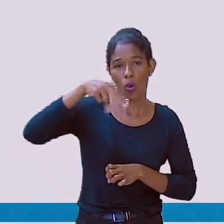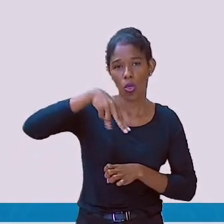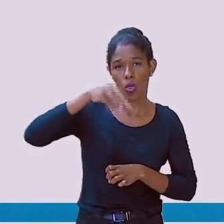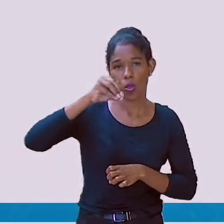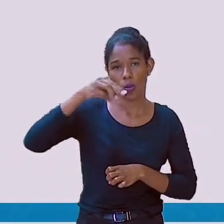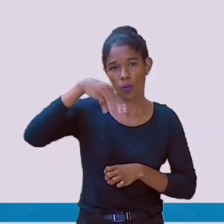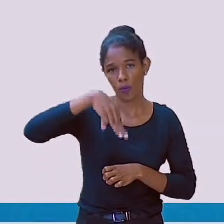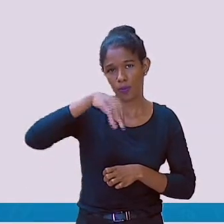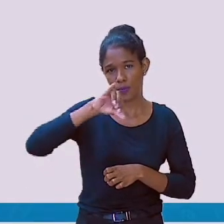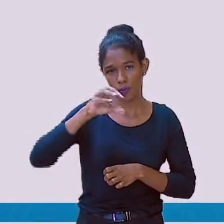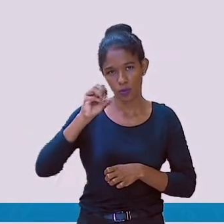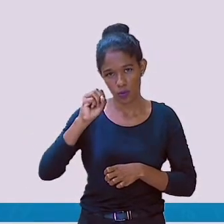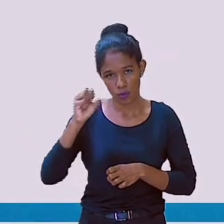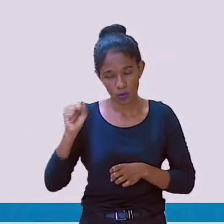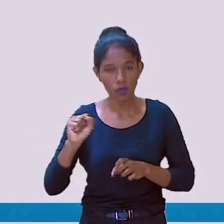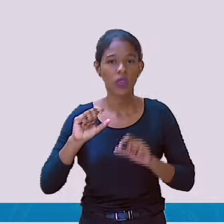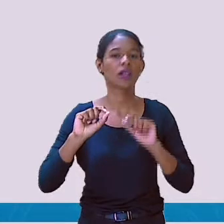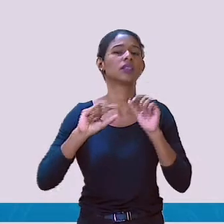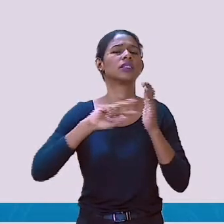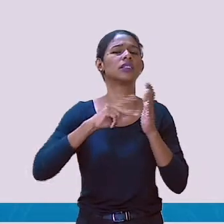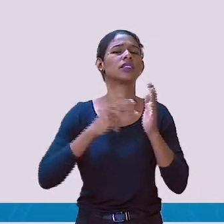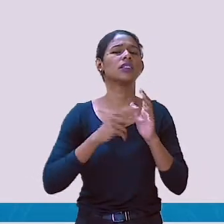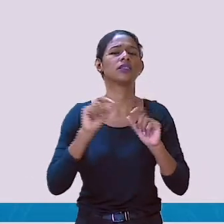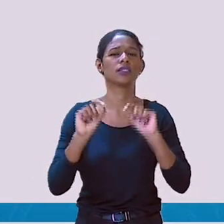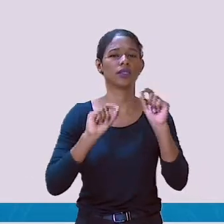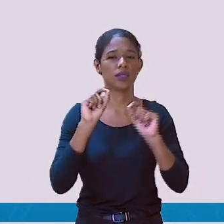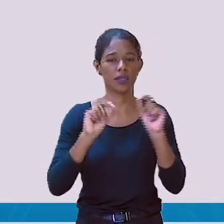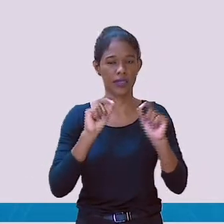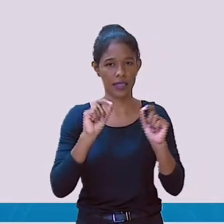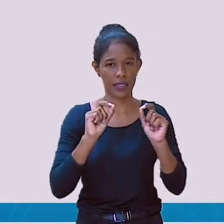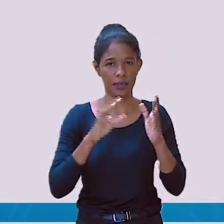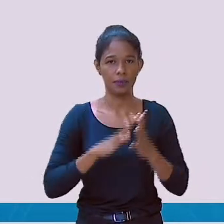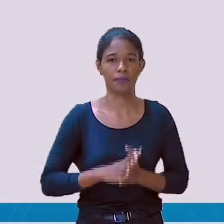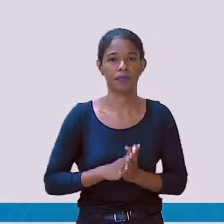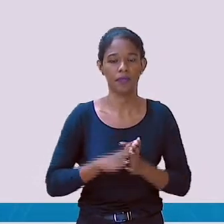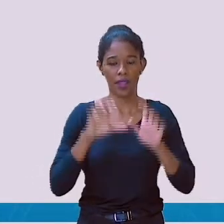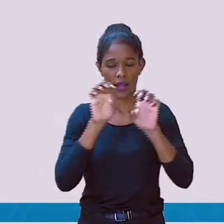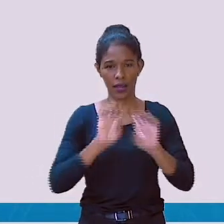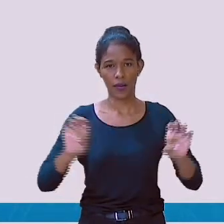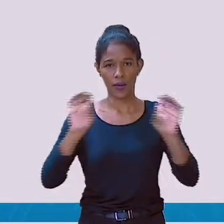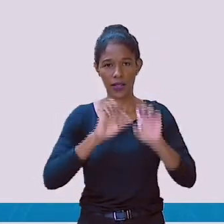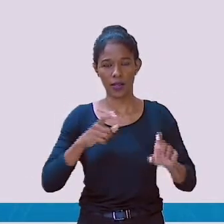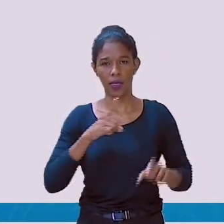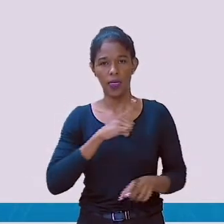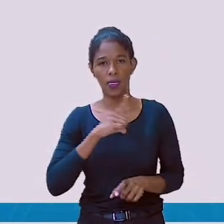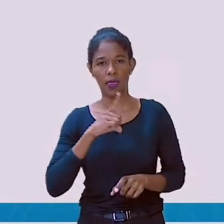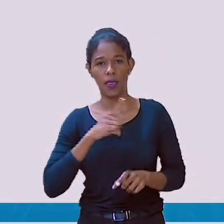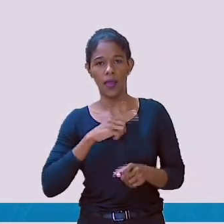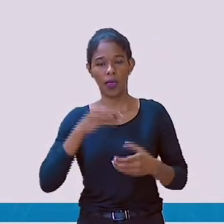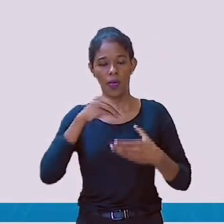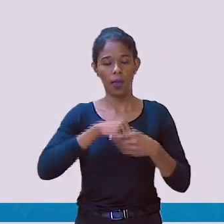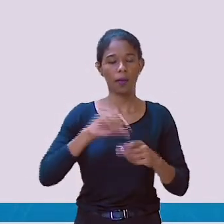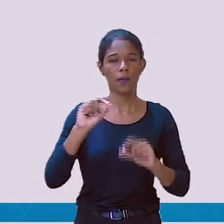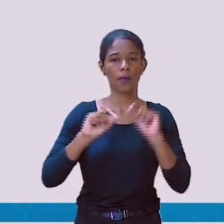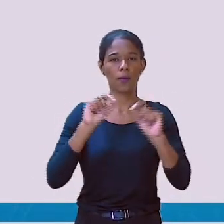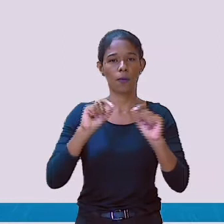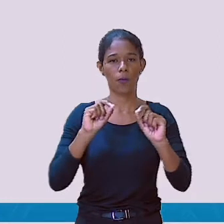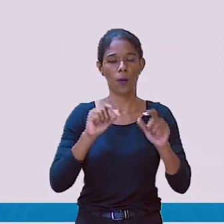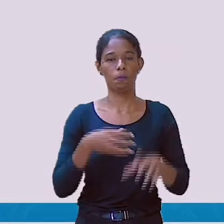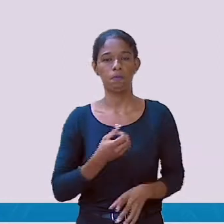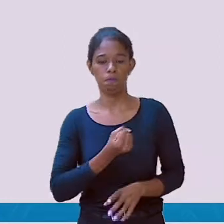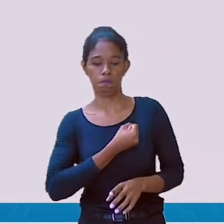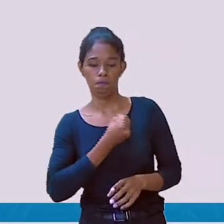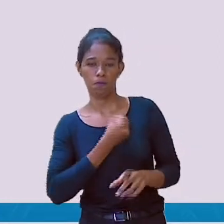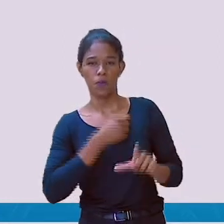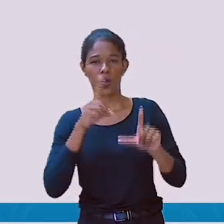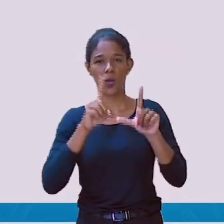pela multiplicação de números conhecidos e incógnitas. Então, para ser um monômio, tem que ter